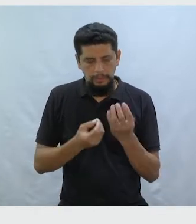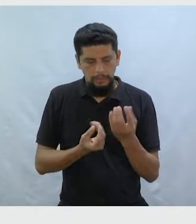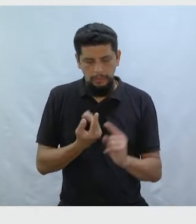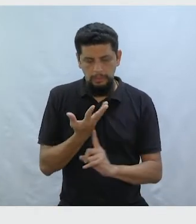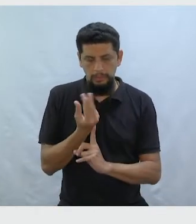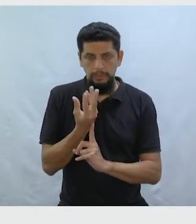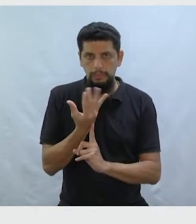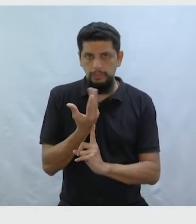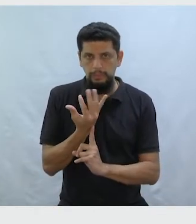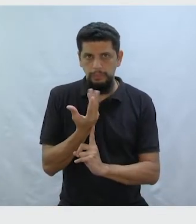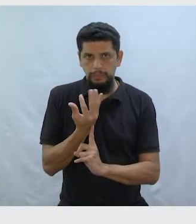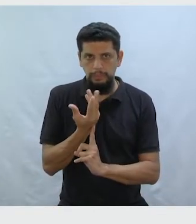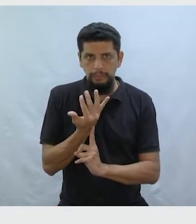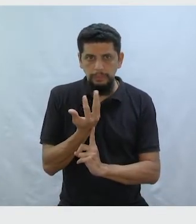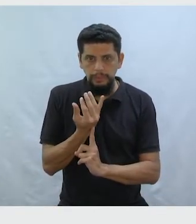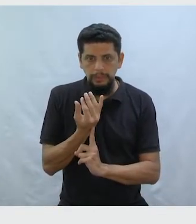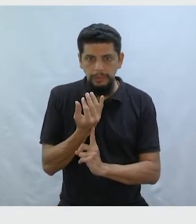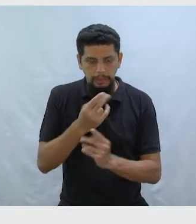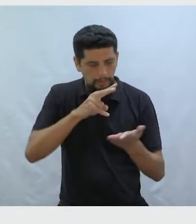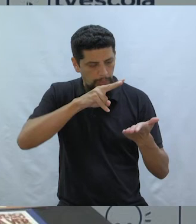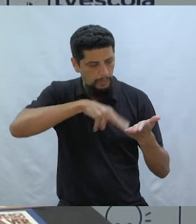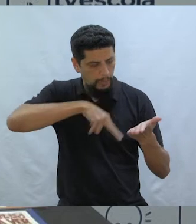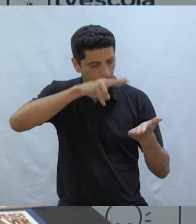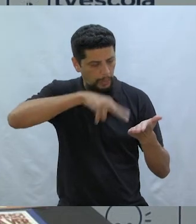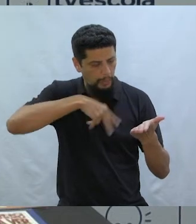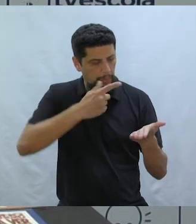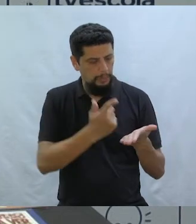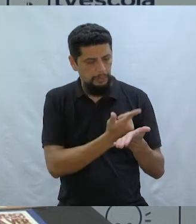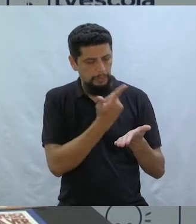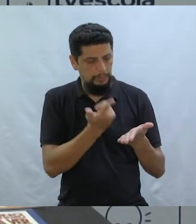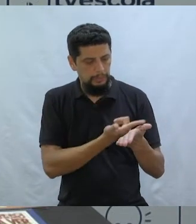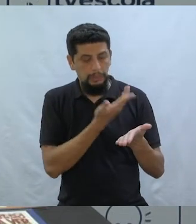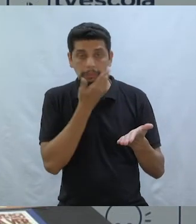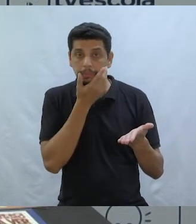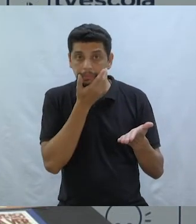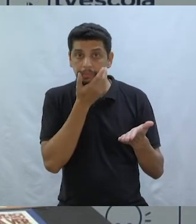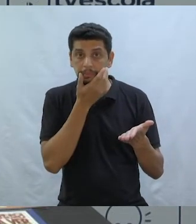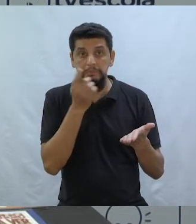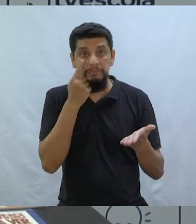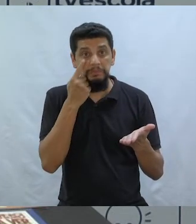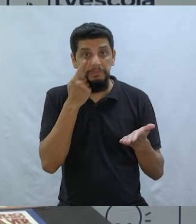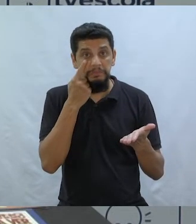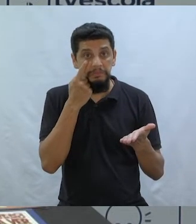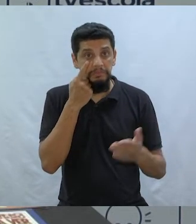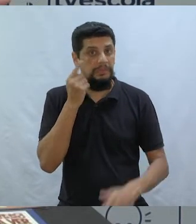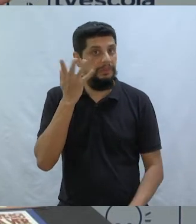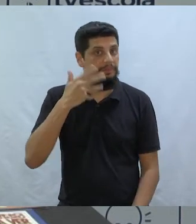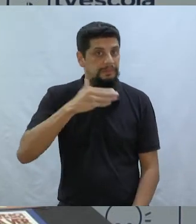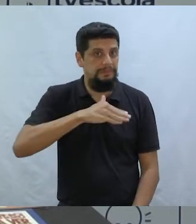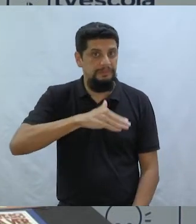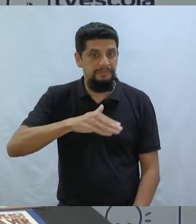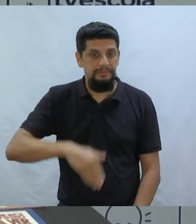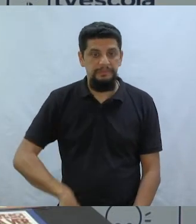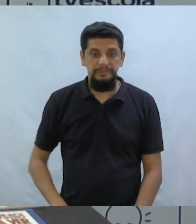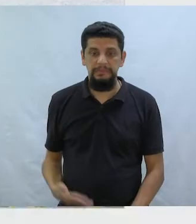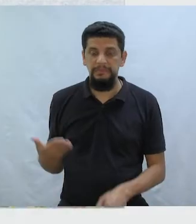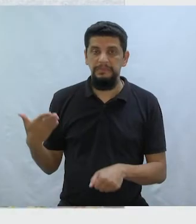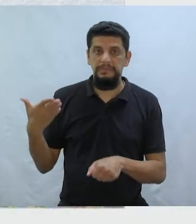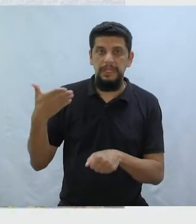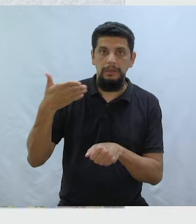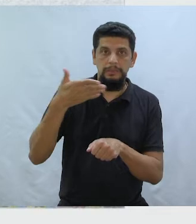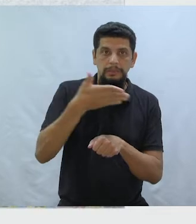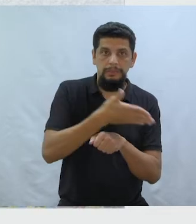pequenas velas acesas lendo olha só as nossas crianças